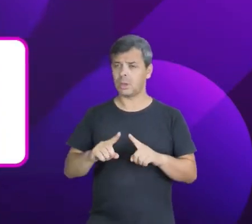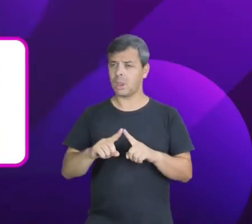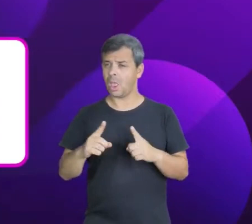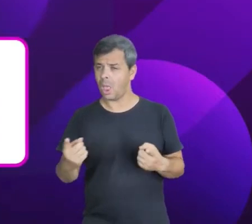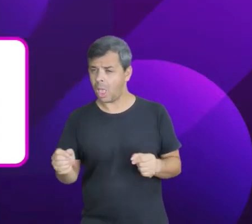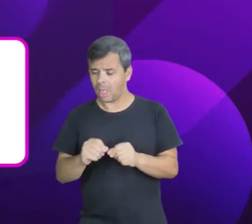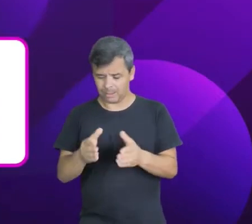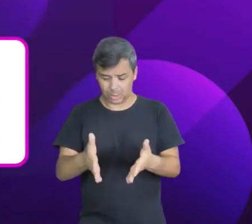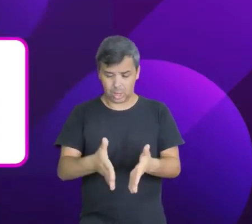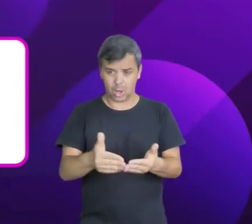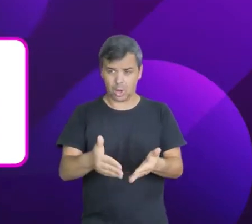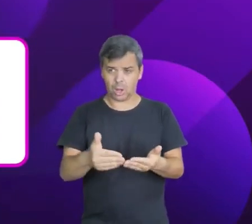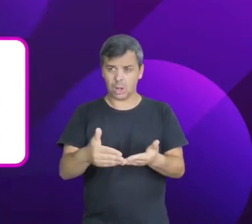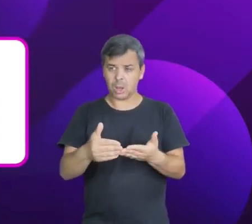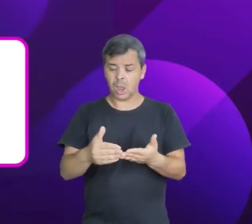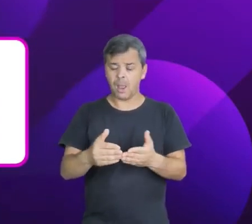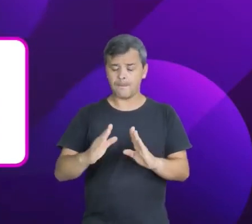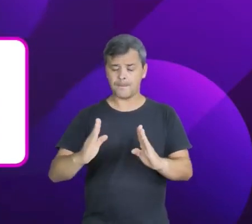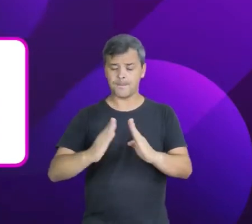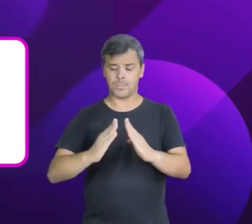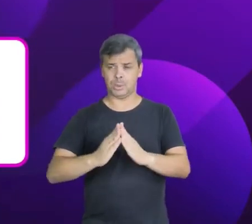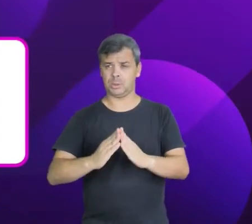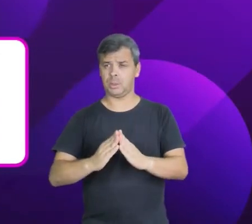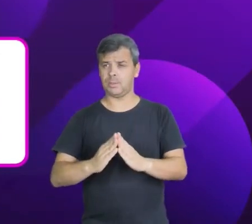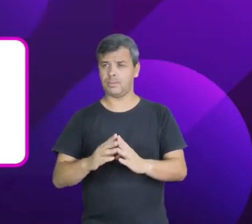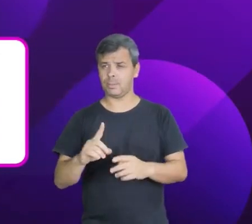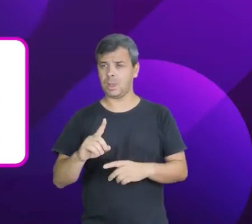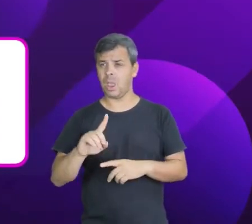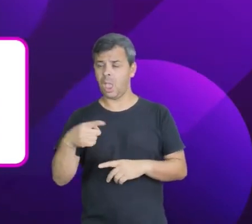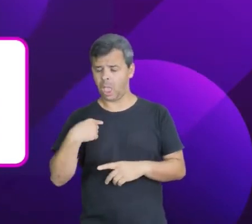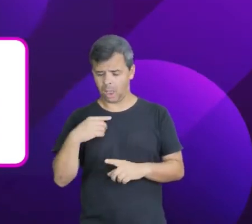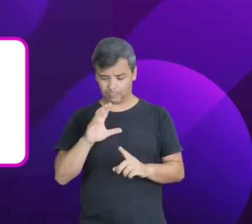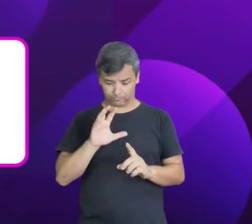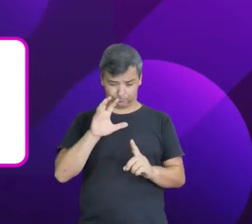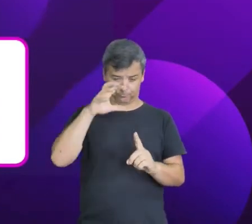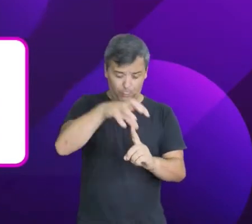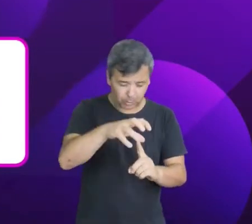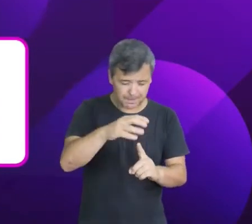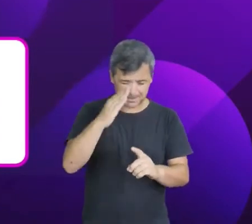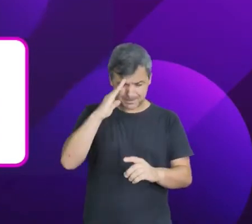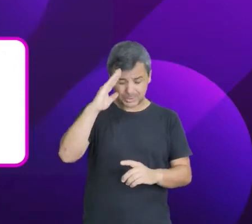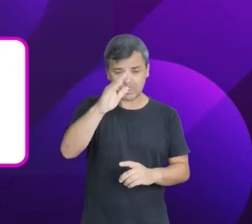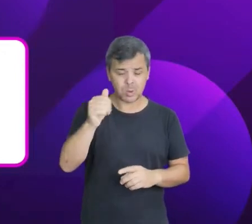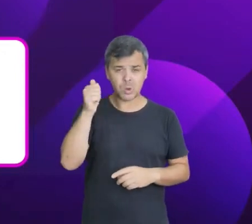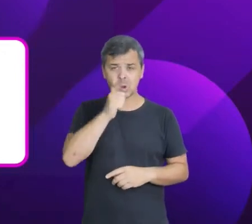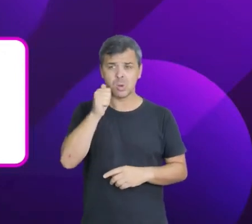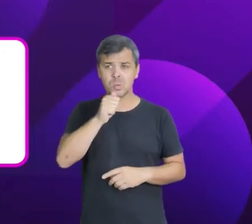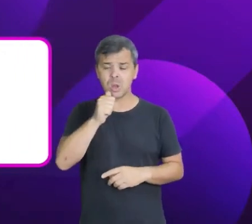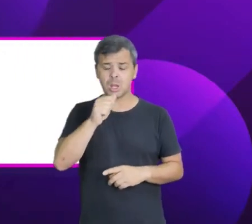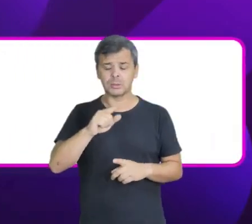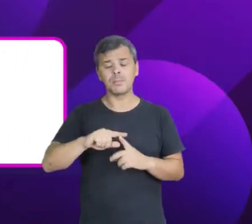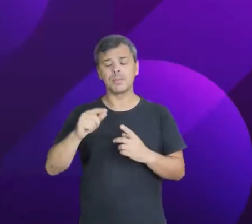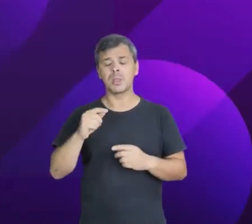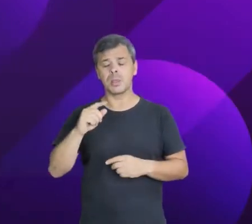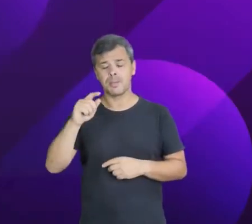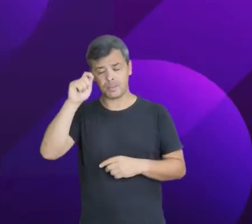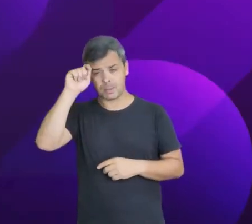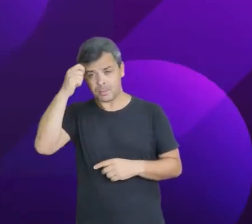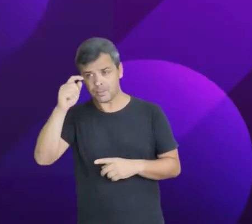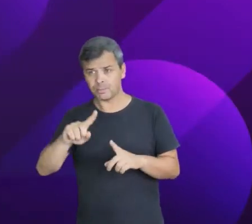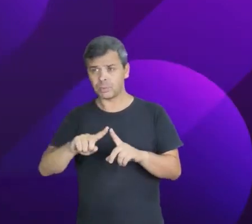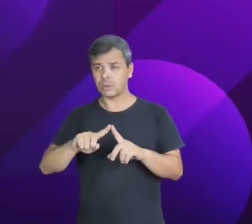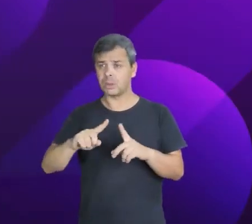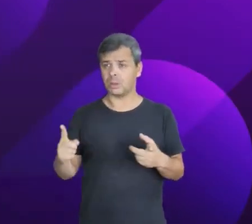também na vulnerabilidade da moradia, ela atinge em especial as mulheres e as mulheres negras.